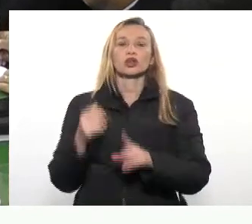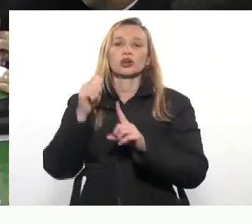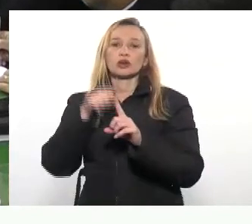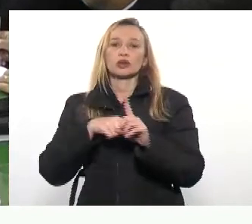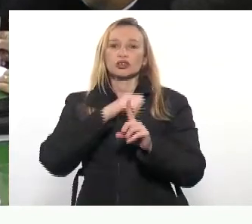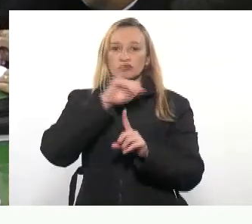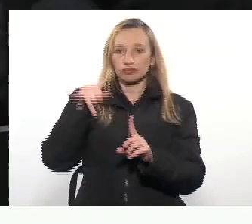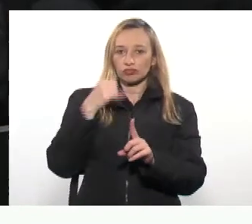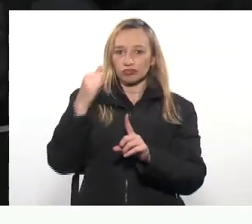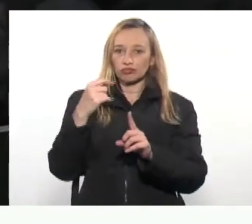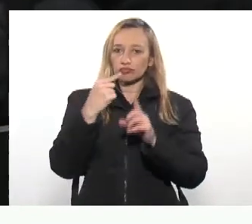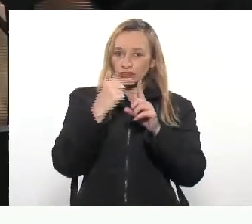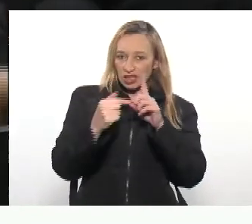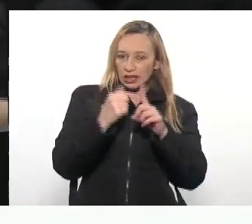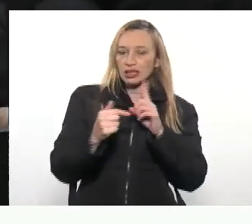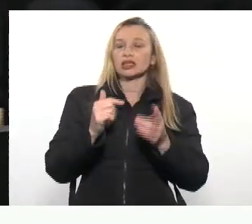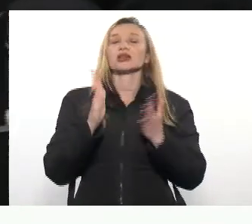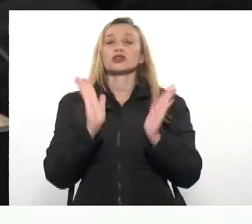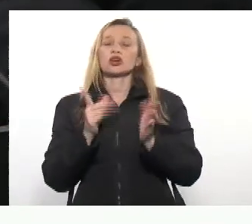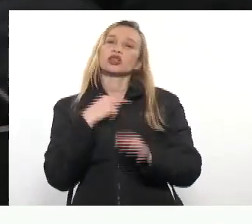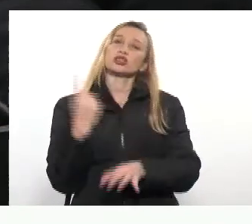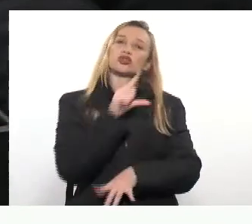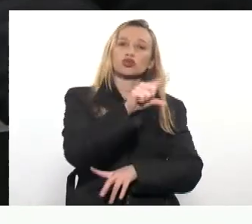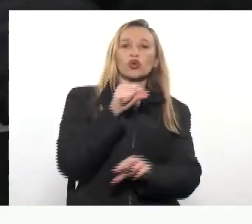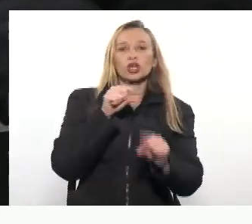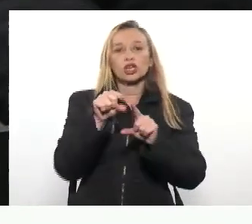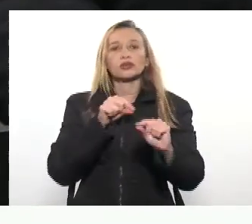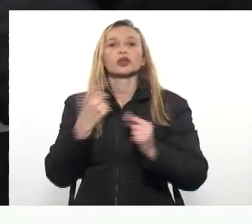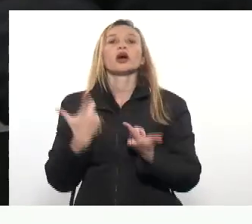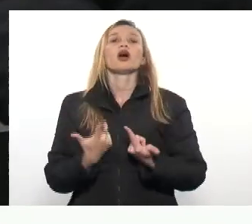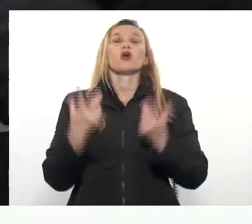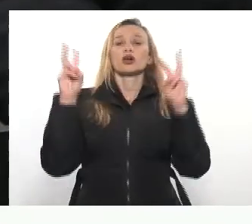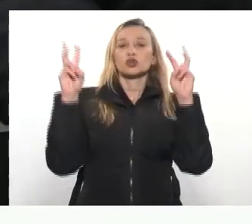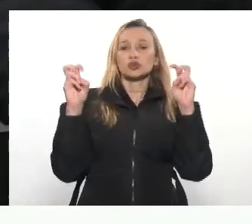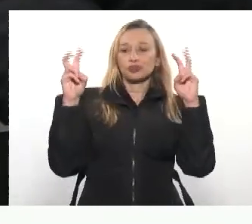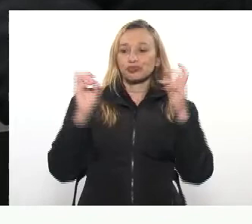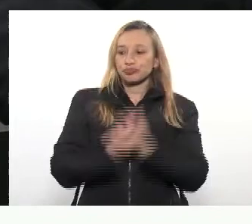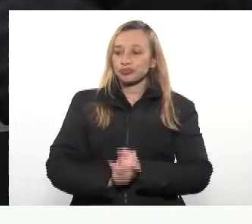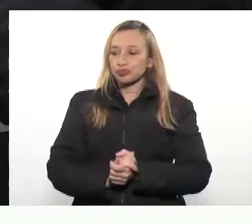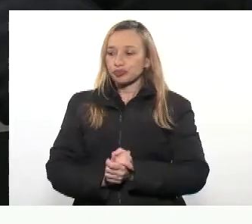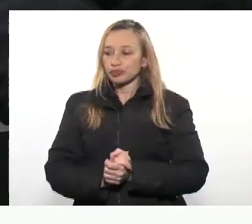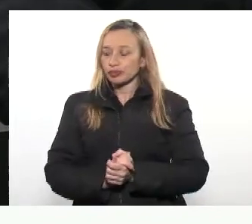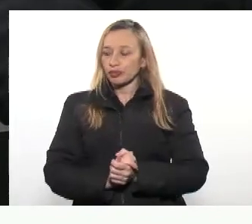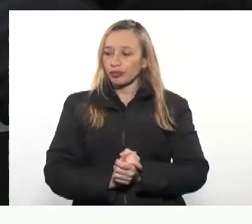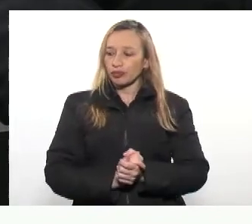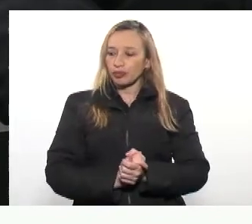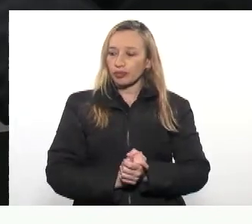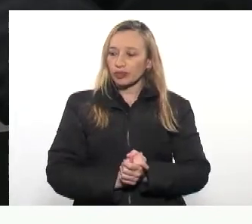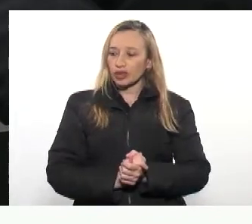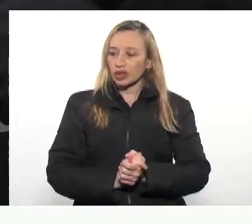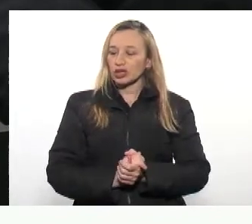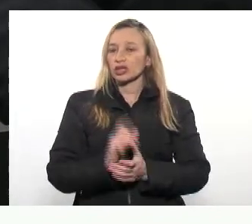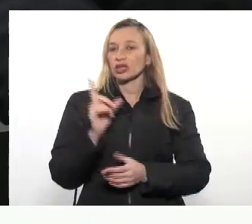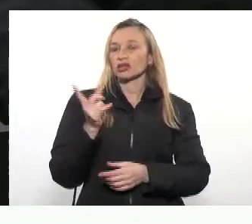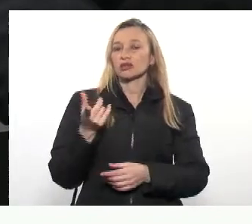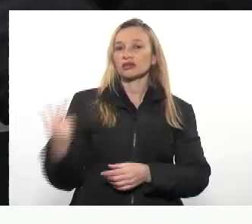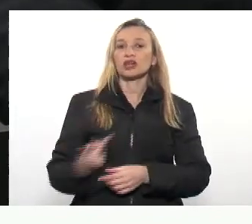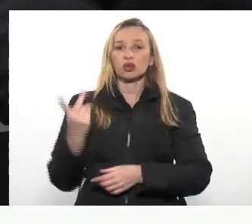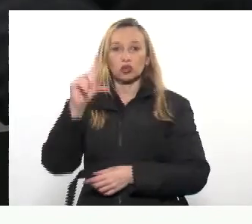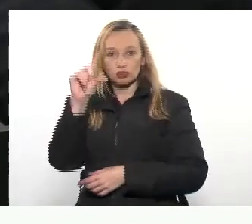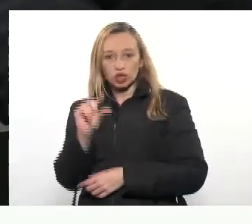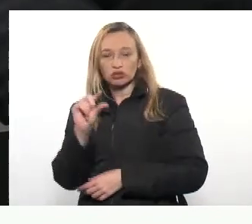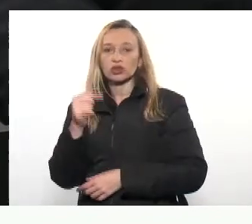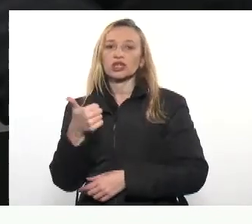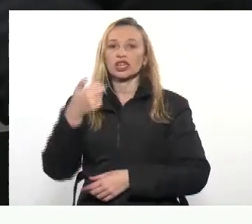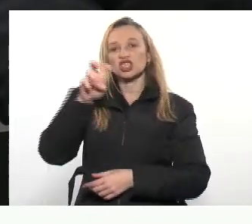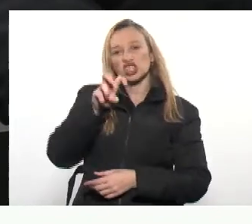né? Então, nós escolhemos a questão da disponibilidade, tarifa mínima, né, que é de